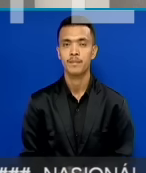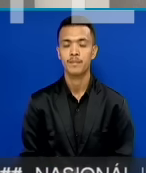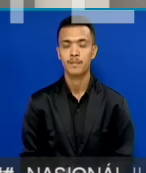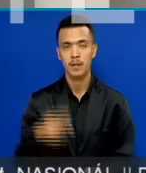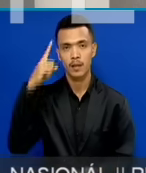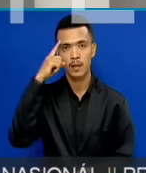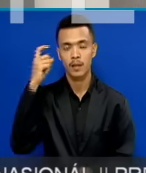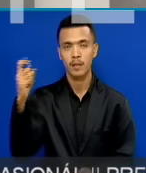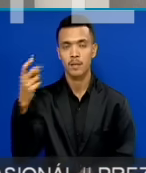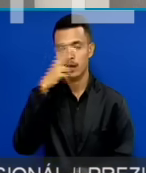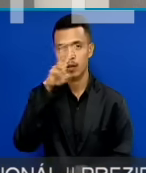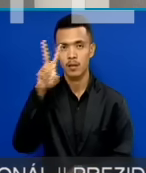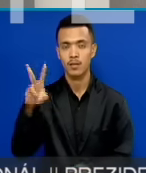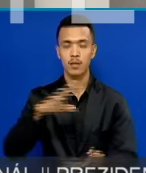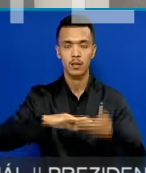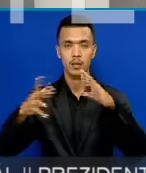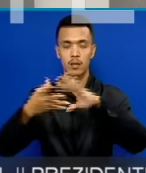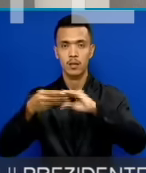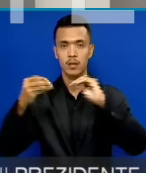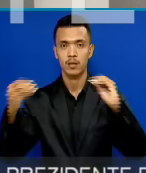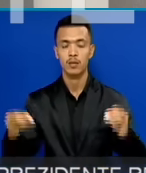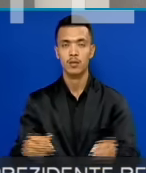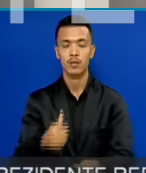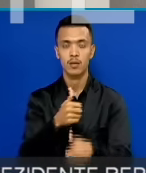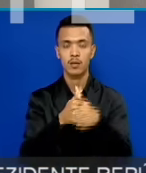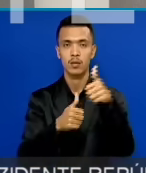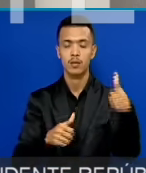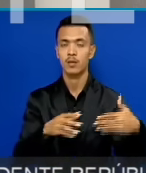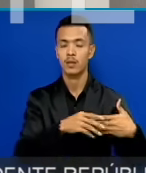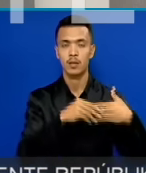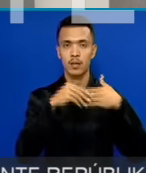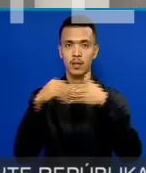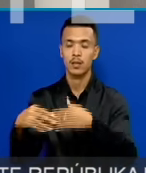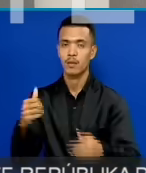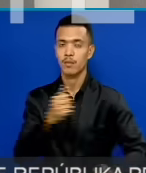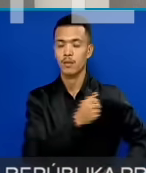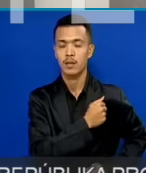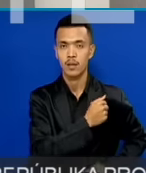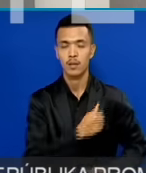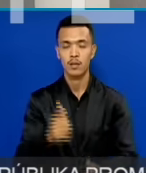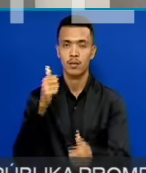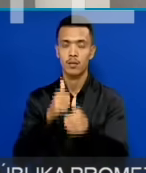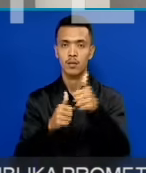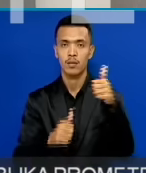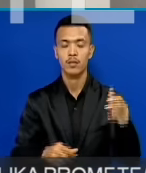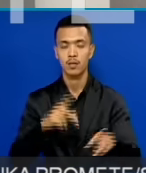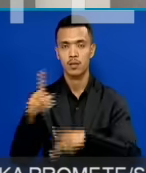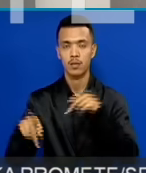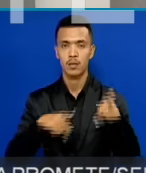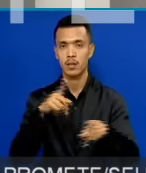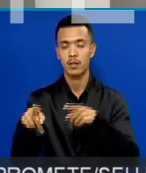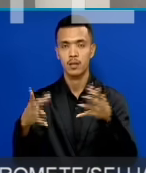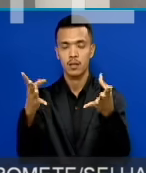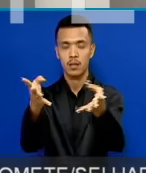Tá uma tamidia que vai ter a história. Com órgão lidera a Polícia Militar, ho de cumpre e sociedade minha